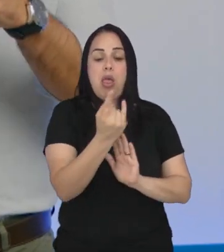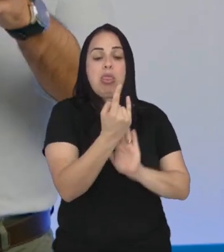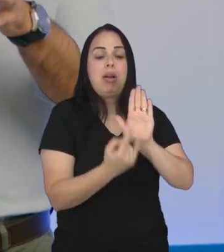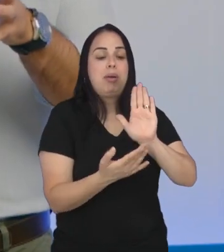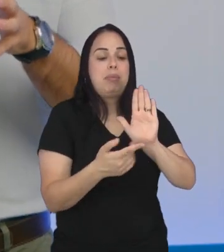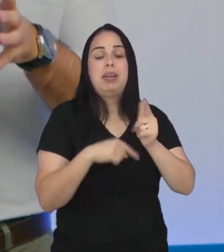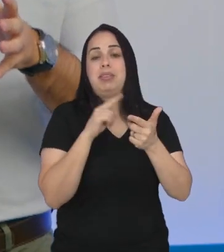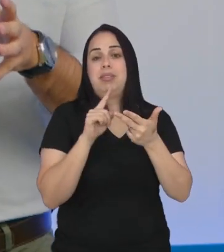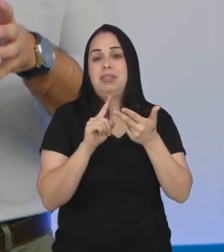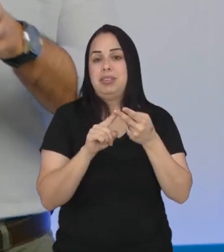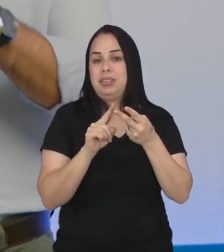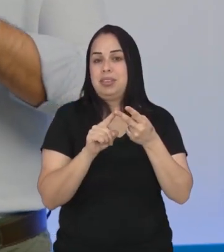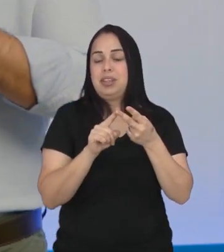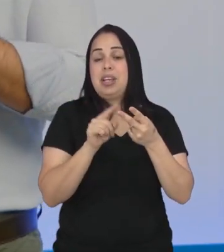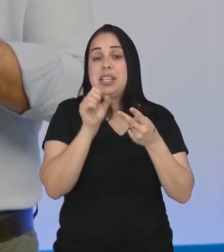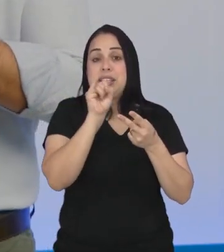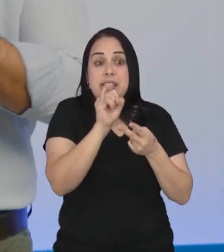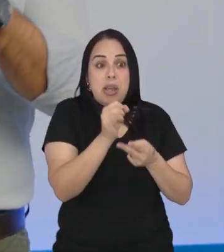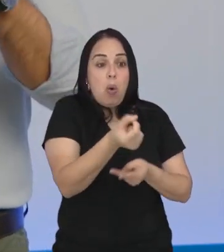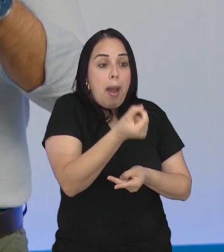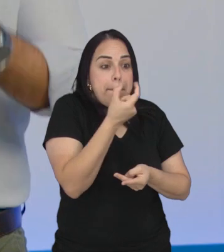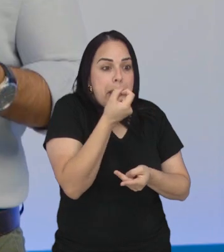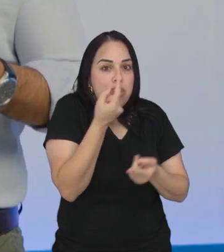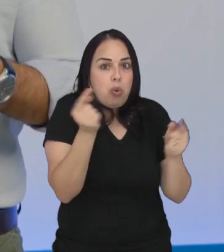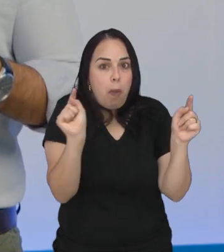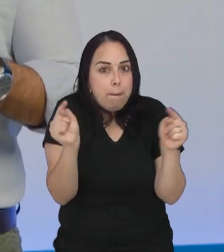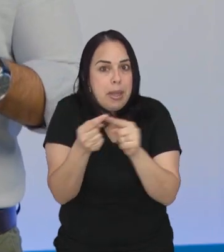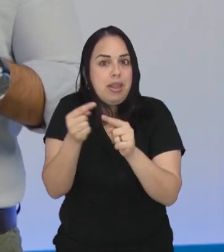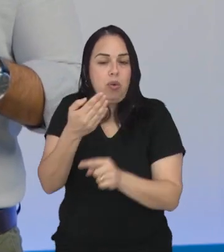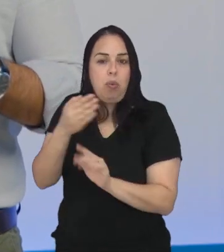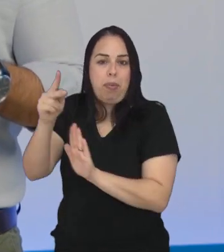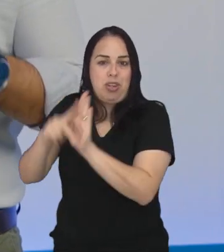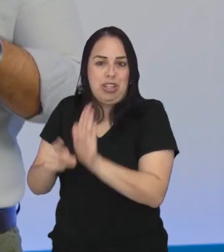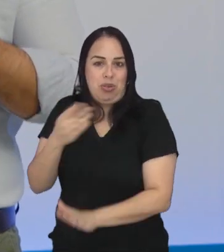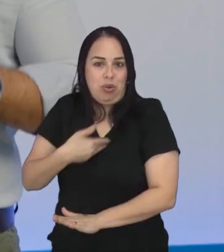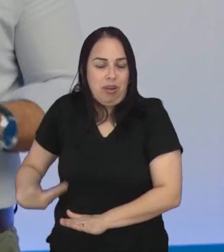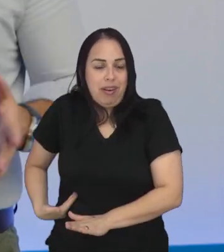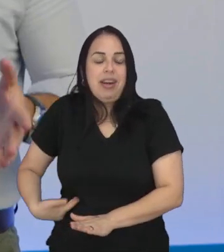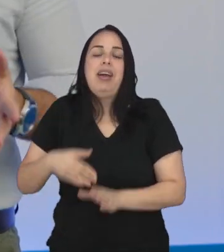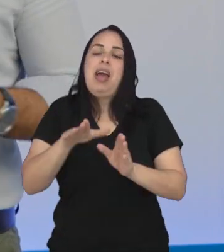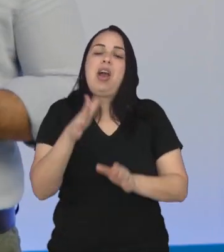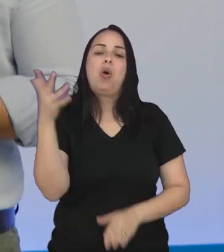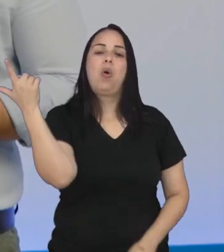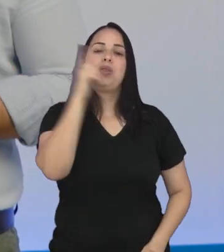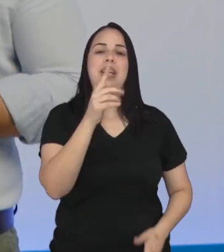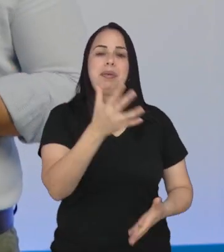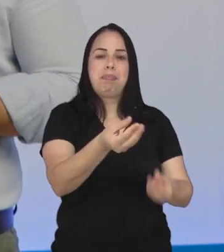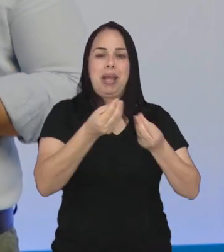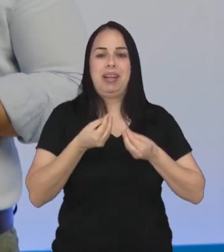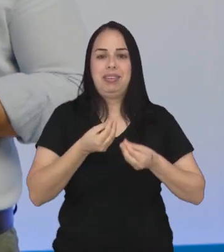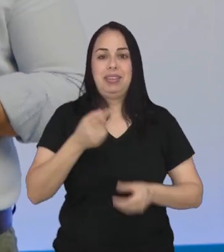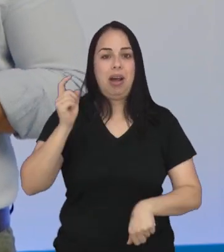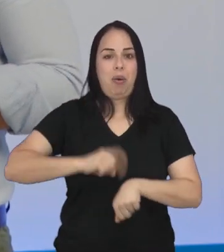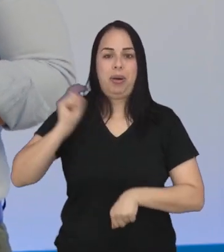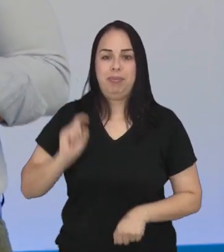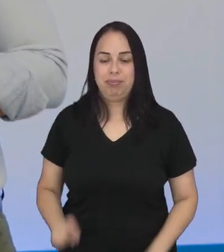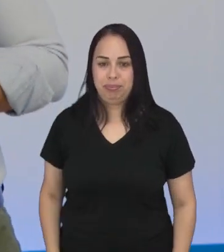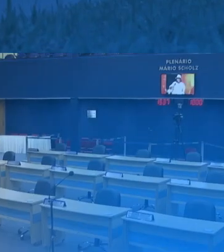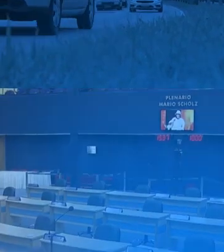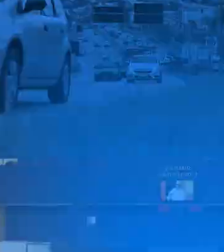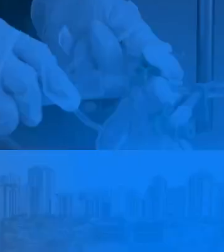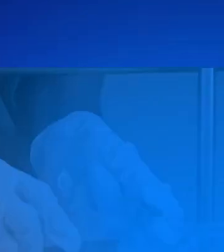só apresentar o documento e a receita que se o medicamento fizer parte do programa a população já tem aí o acesso